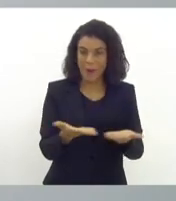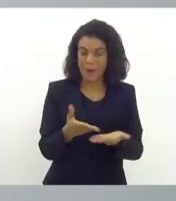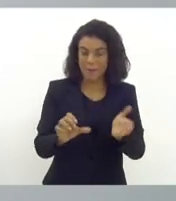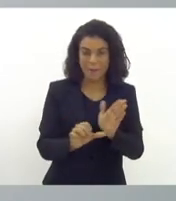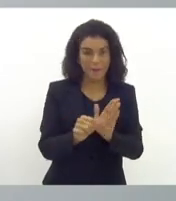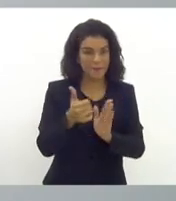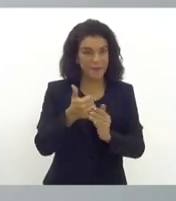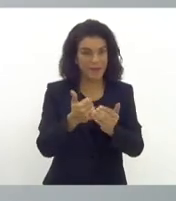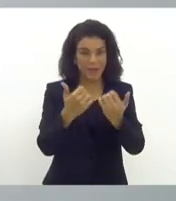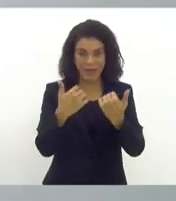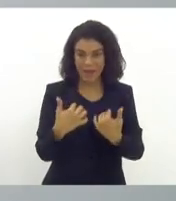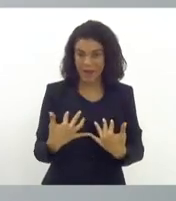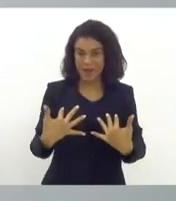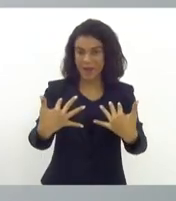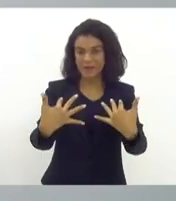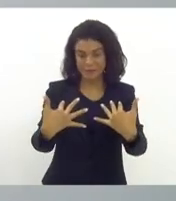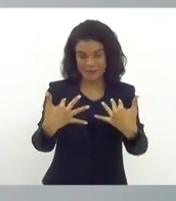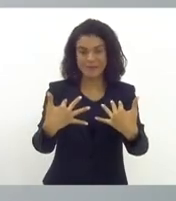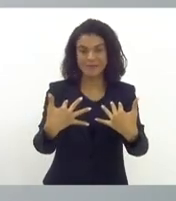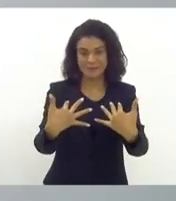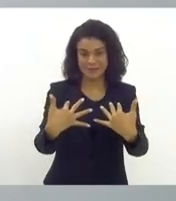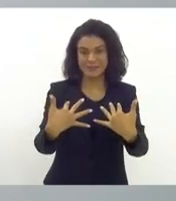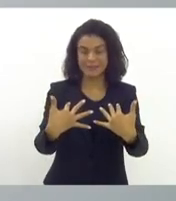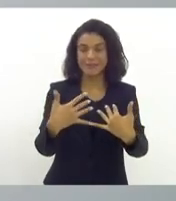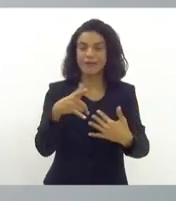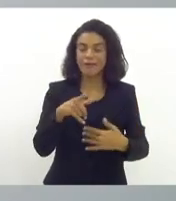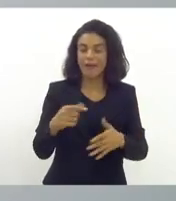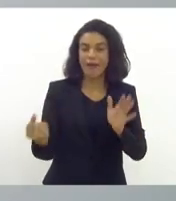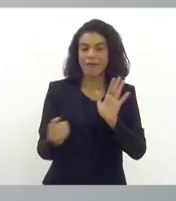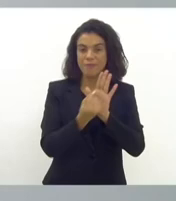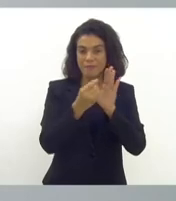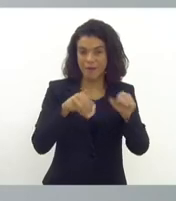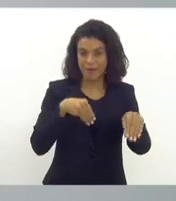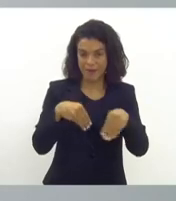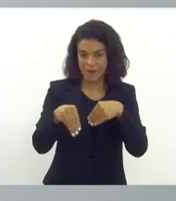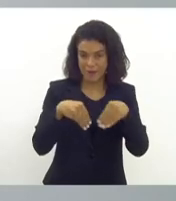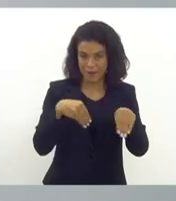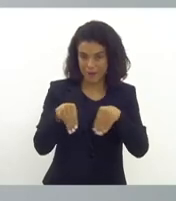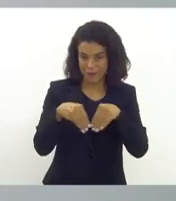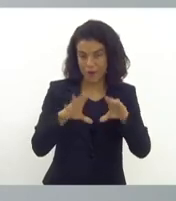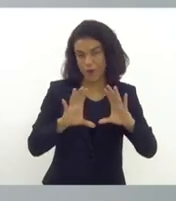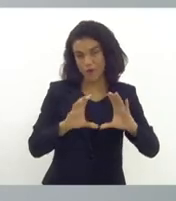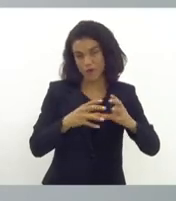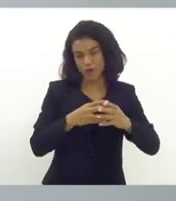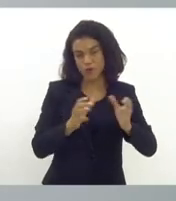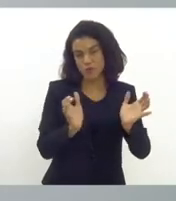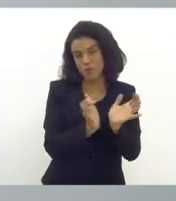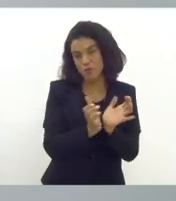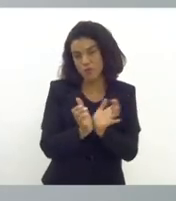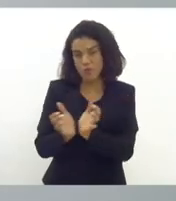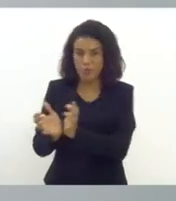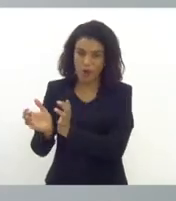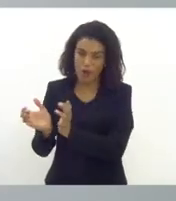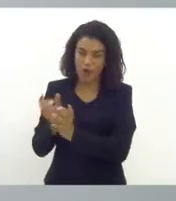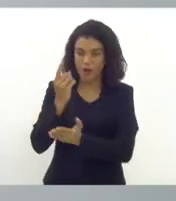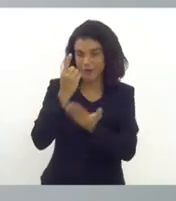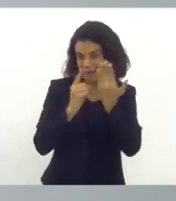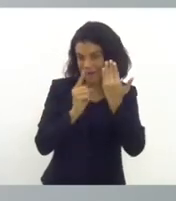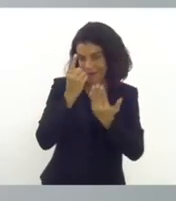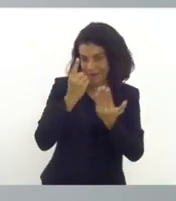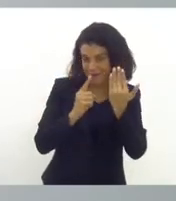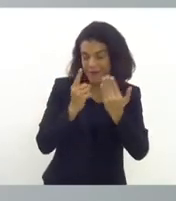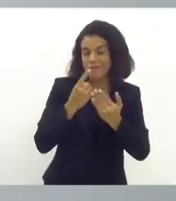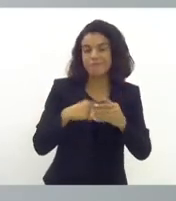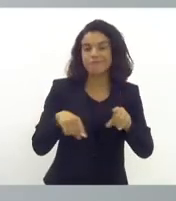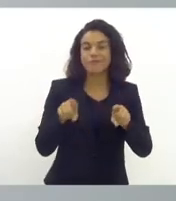na verdade do grupo de trabalho que é do marco regulatório dos blocos nós teremos um outro grupo que